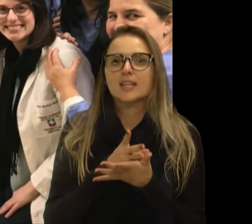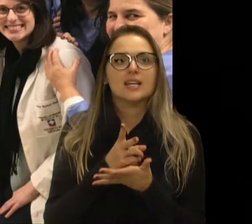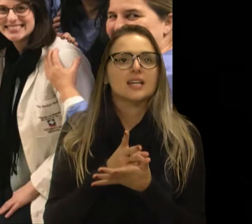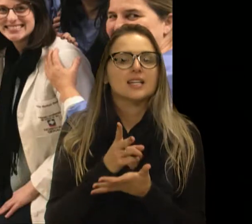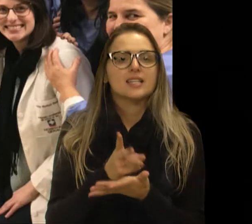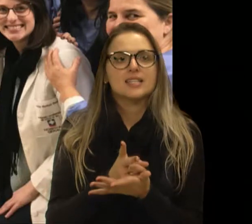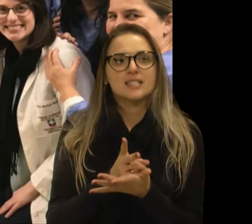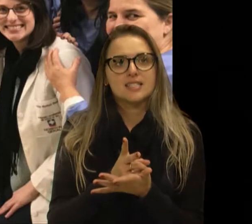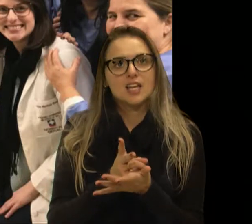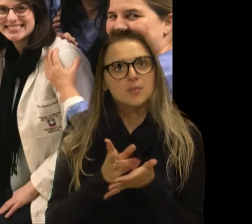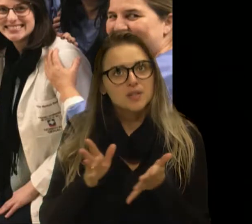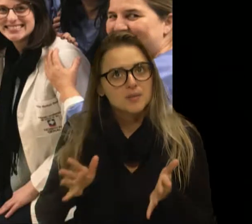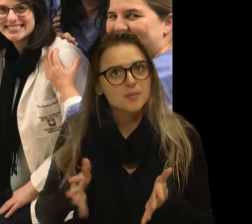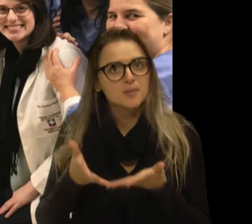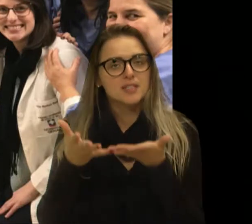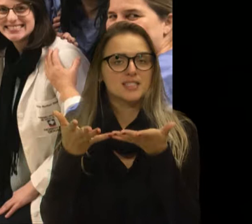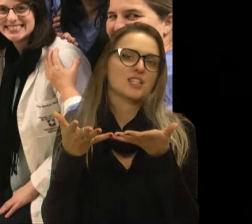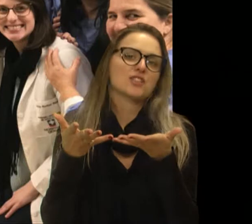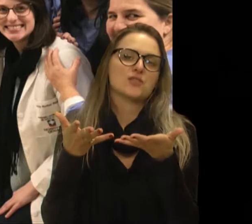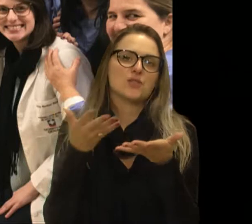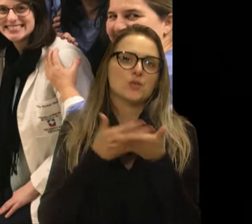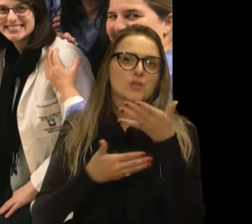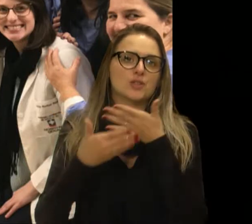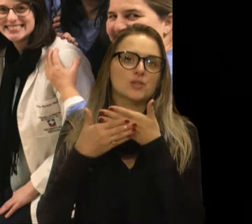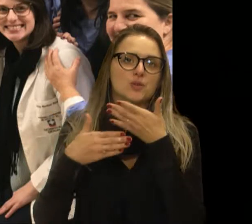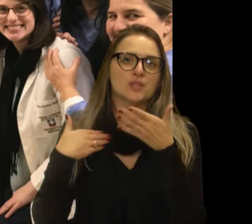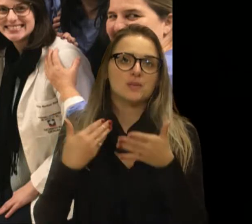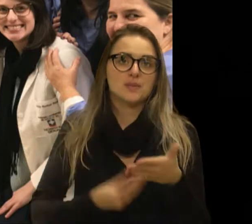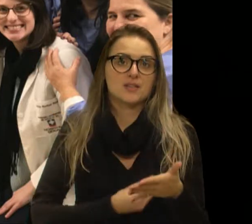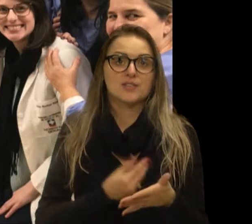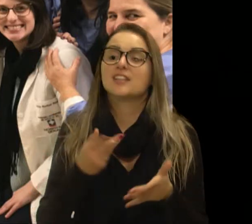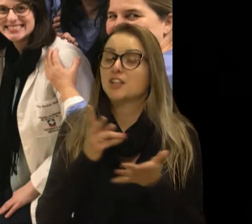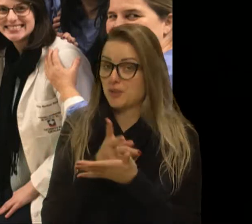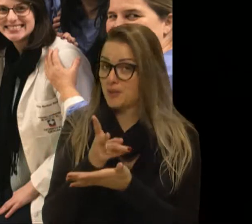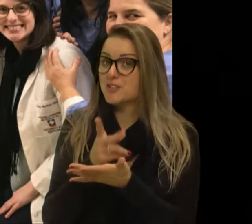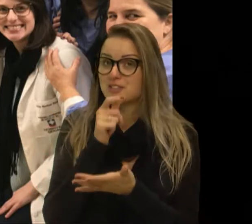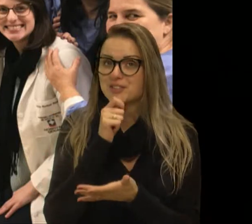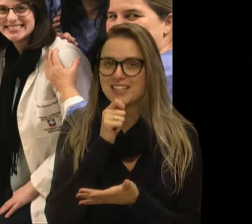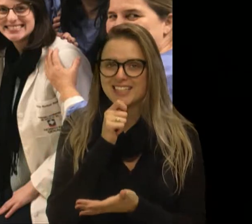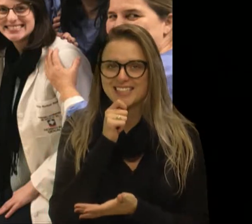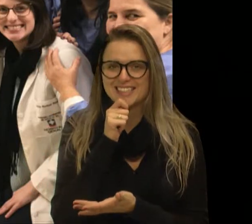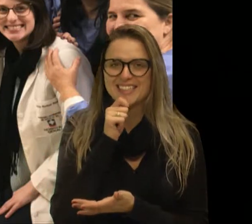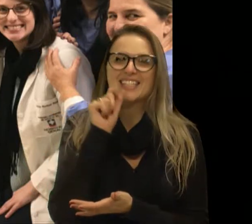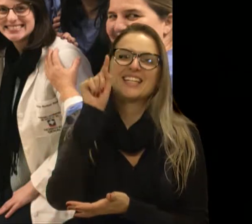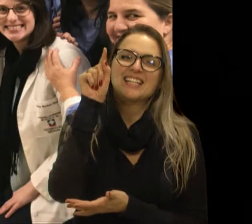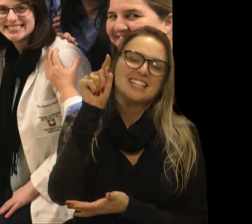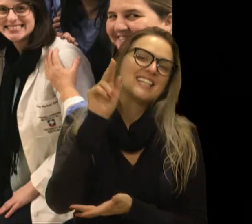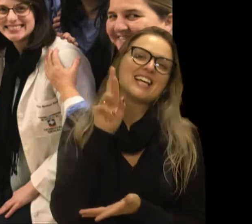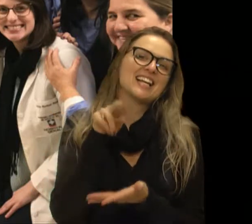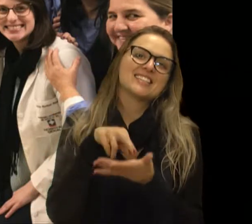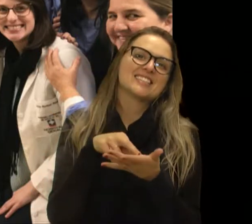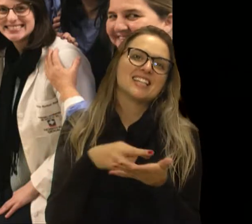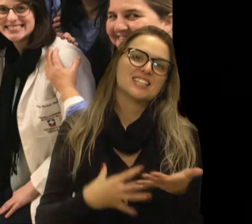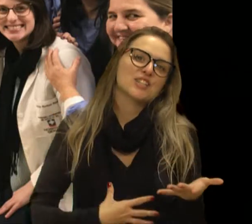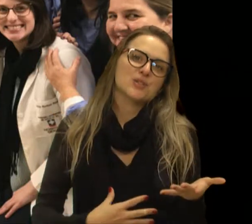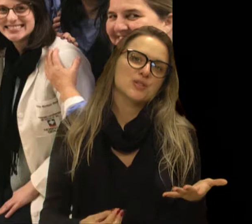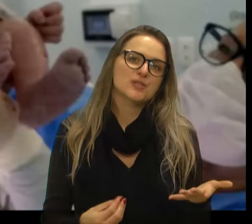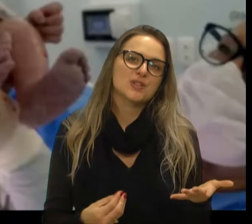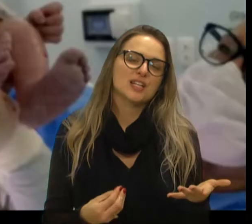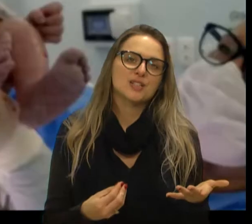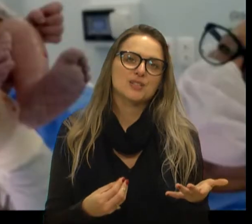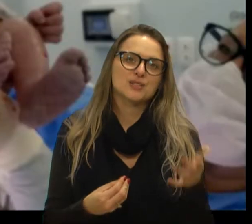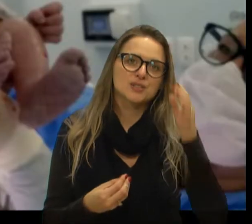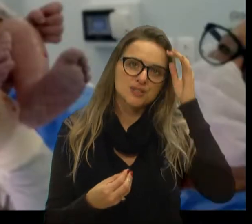a maior incentivadora em toda a minha caminhada, e continua hoje. E ela se realiza com os filhos,